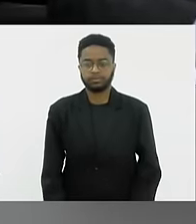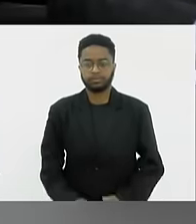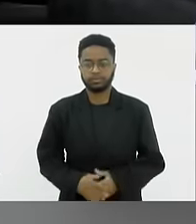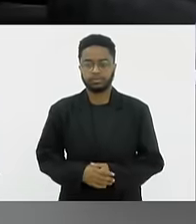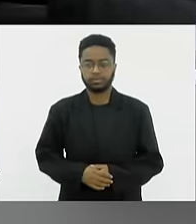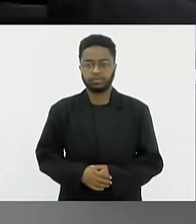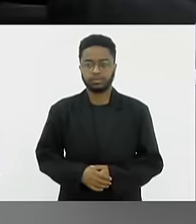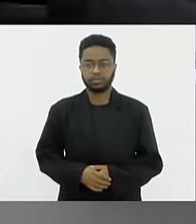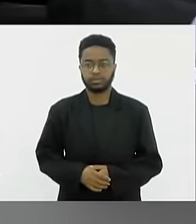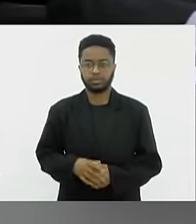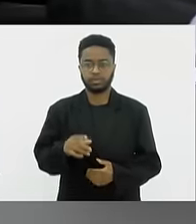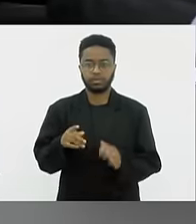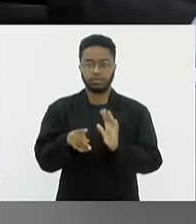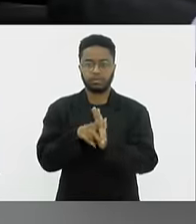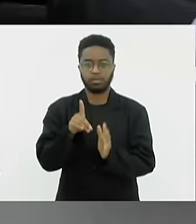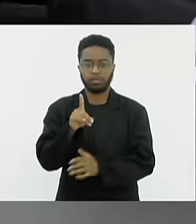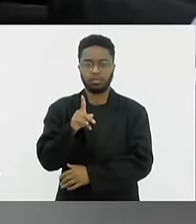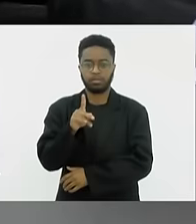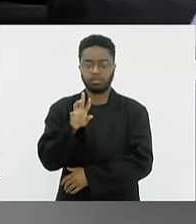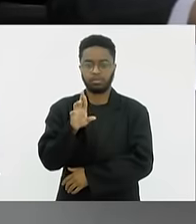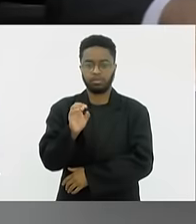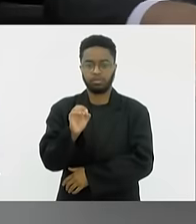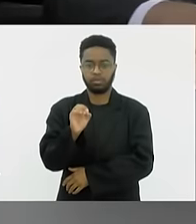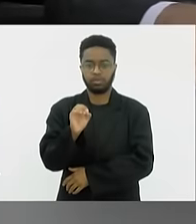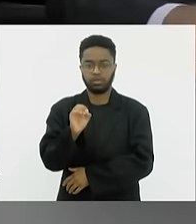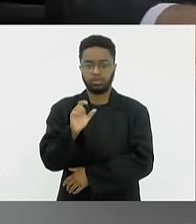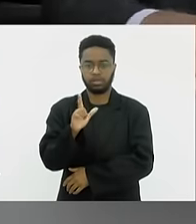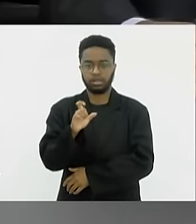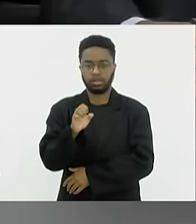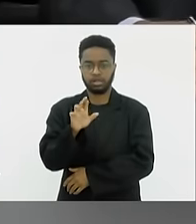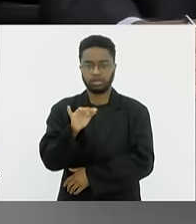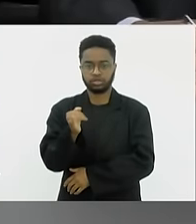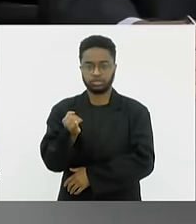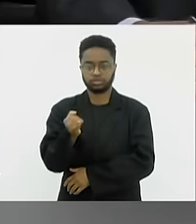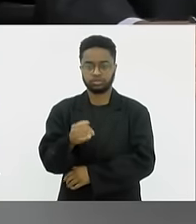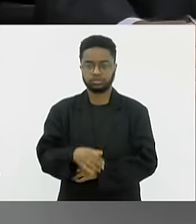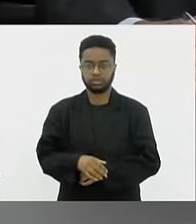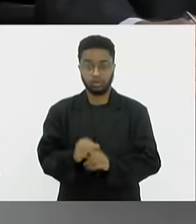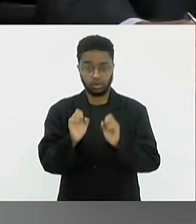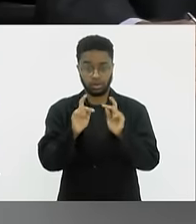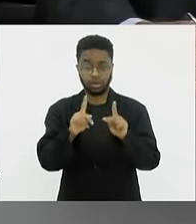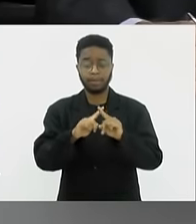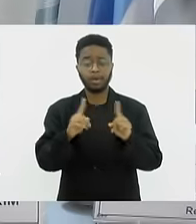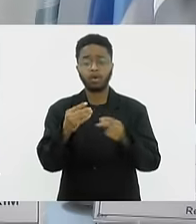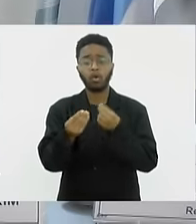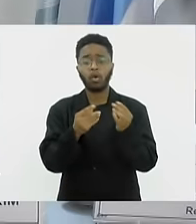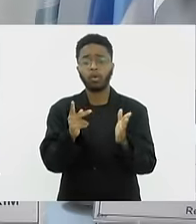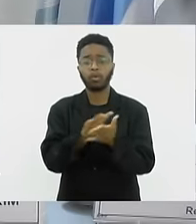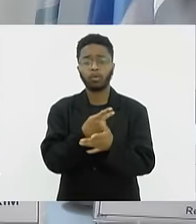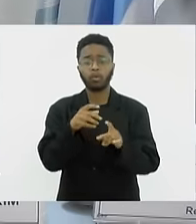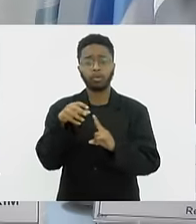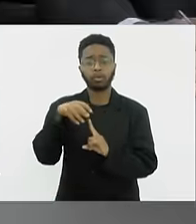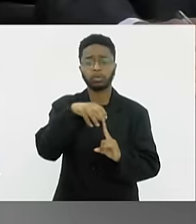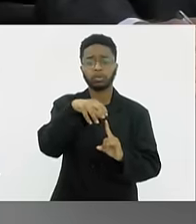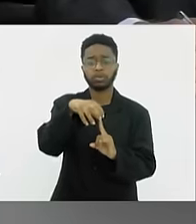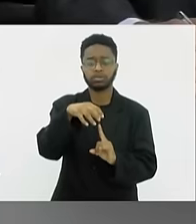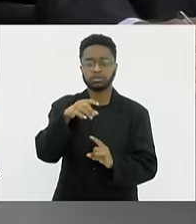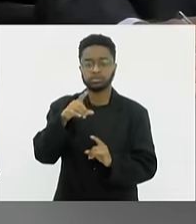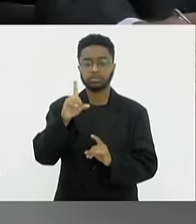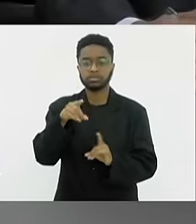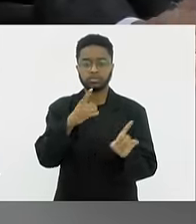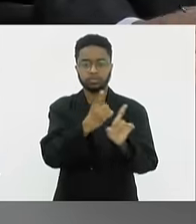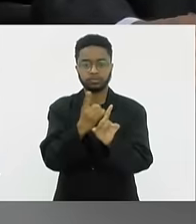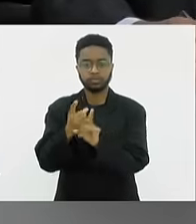Pelo PRODERJ, deputado. É uma ata de adesão pelo PRODERJ. Sim, mas como é que se dá na prática? Rastreio os ônibus e as